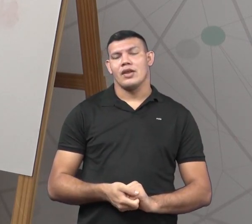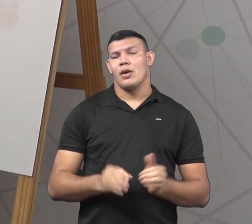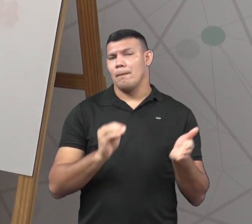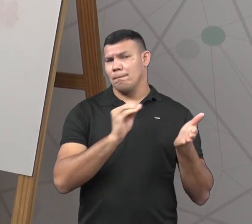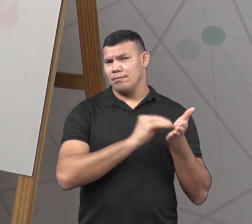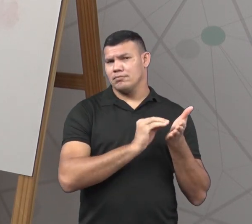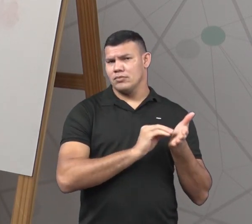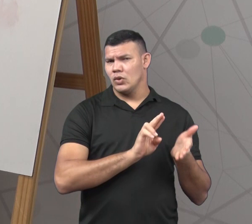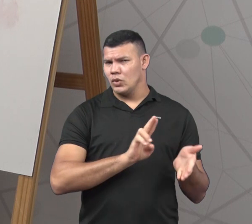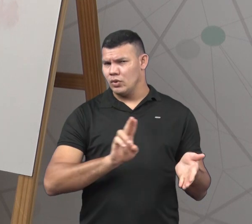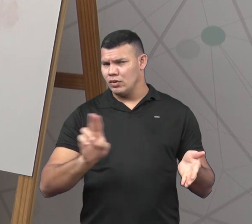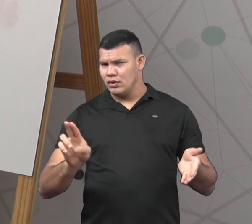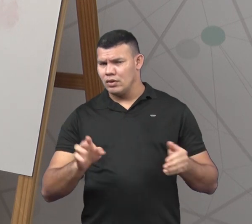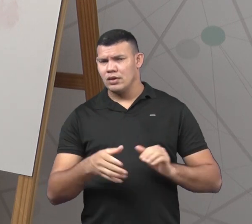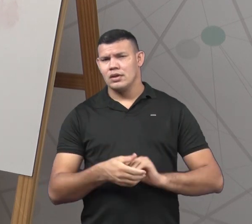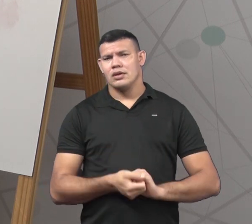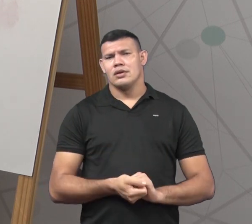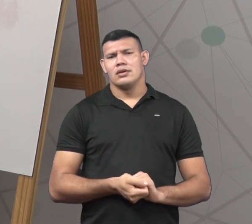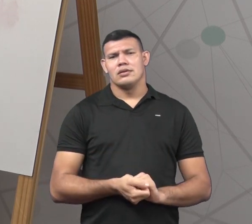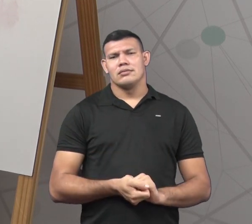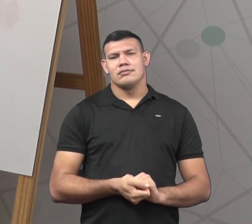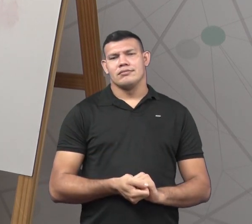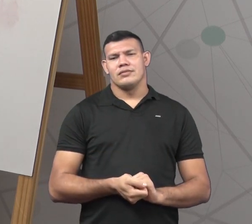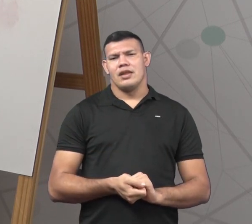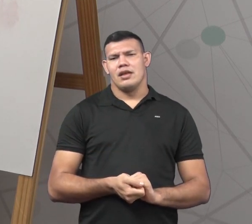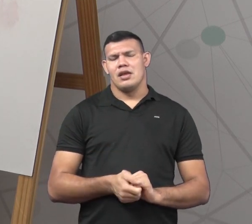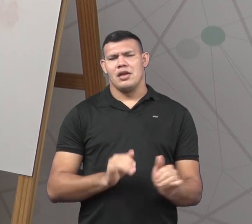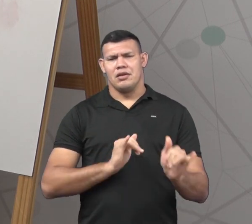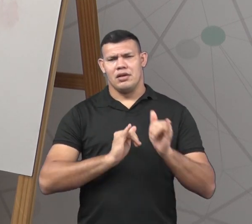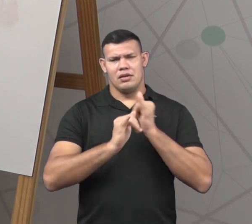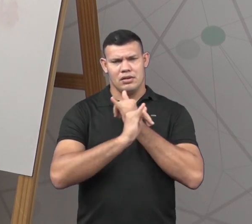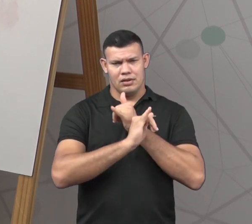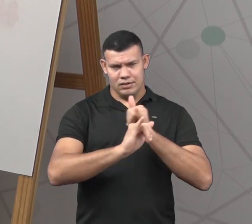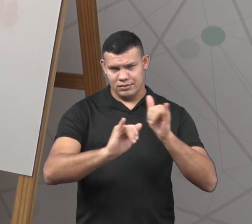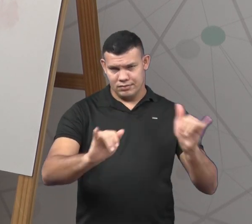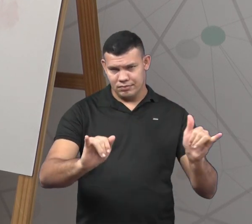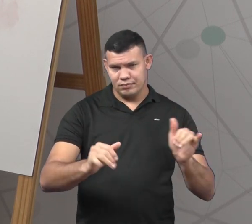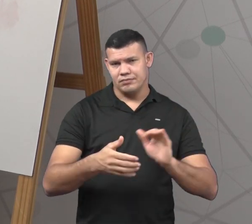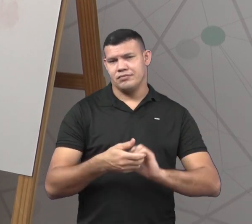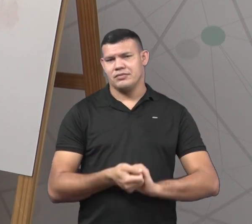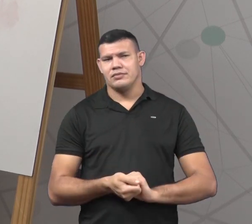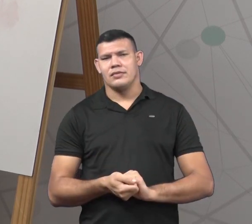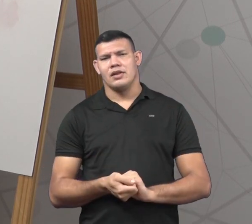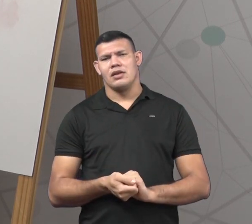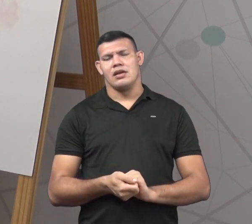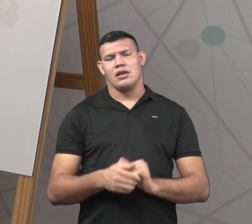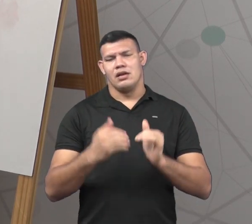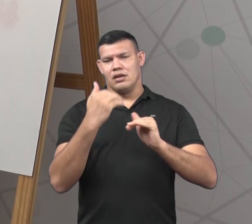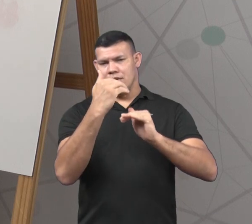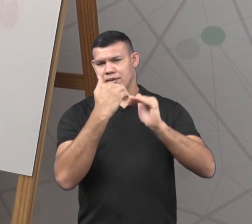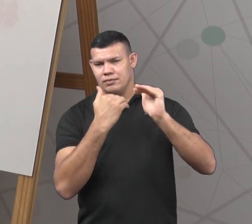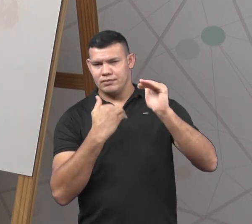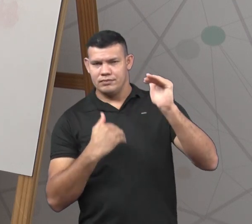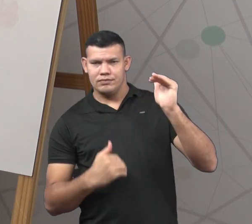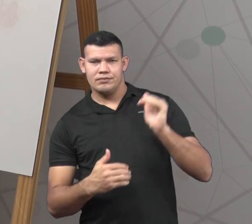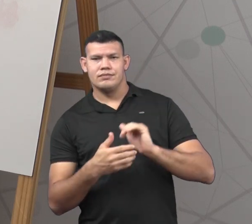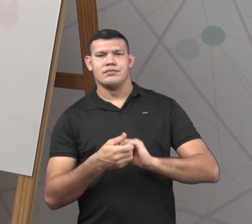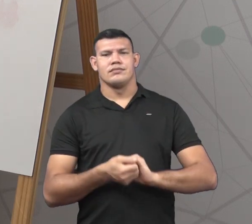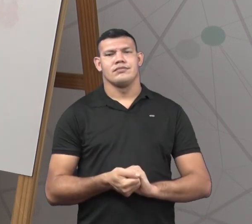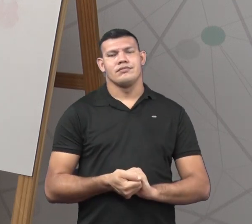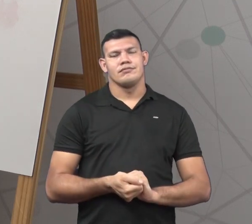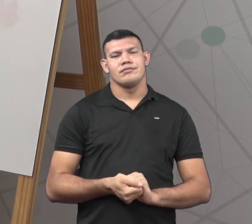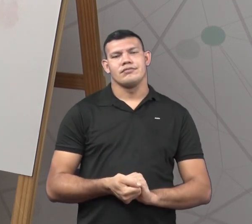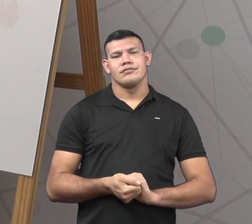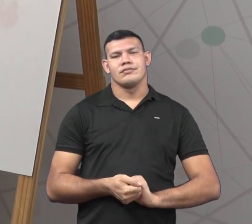verem aqui e as minhas informações aqui embaixo, ok? Vou melhorar meu D para vocês entenderem meu nome, beleza?